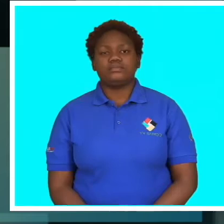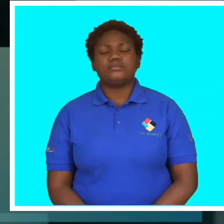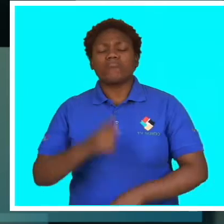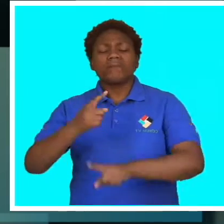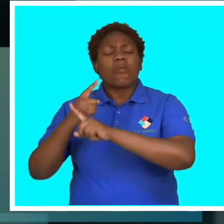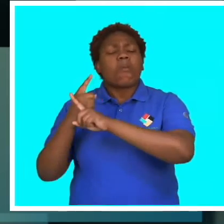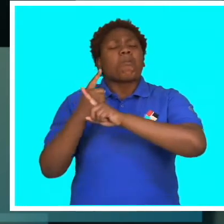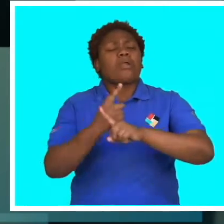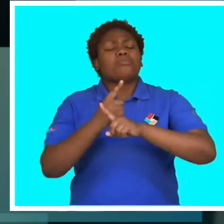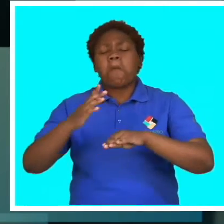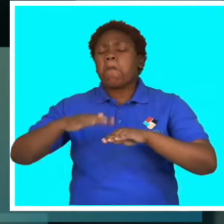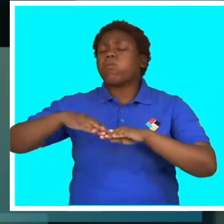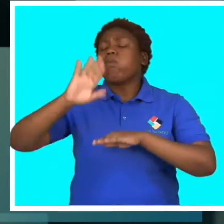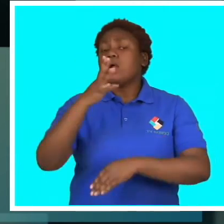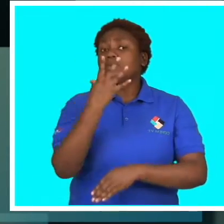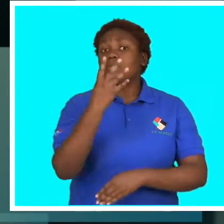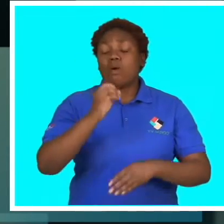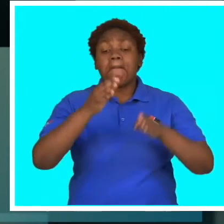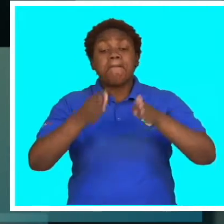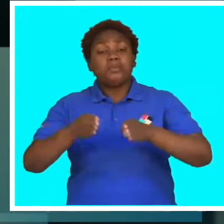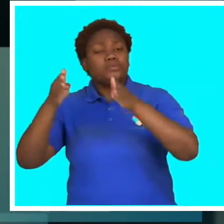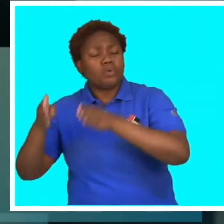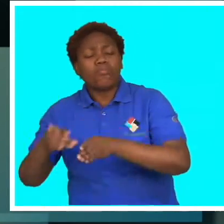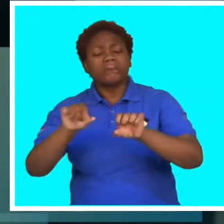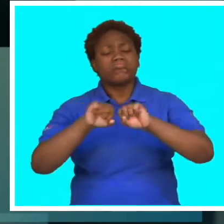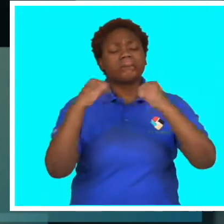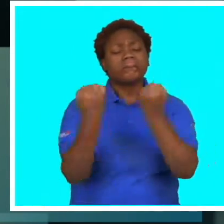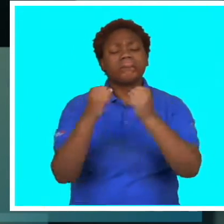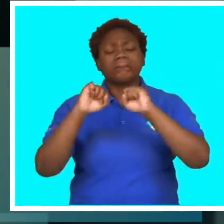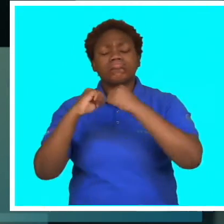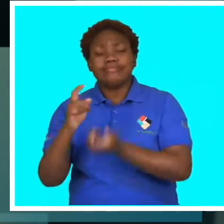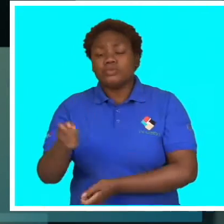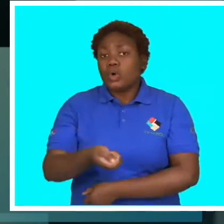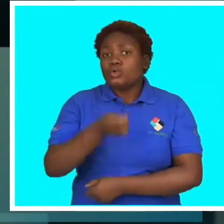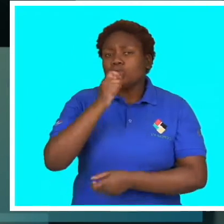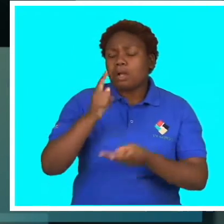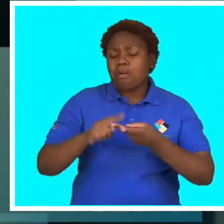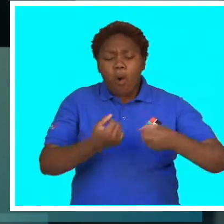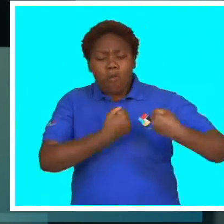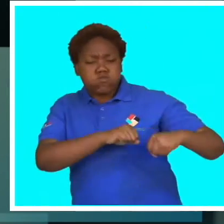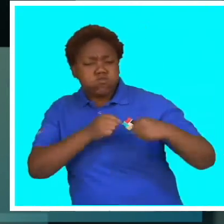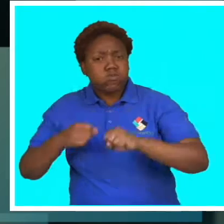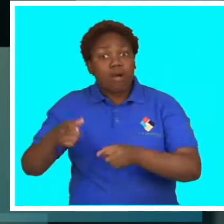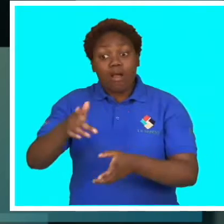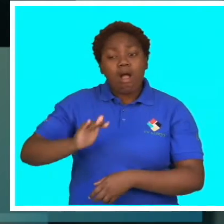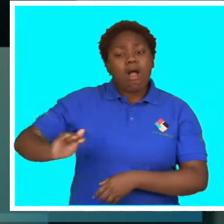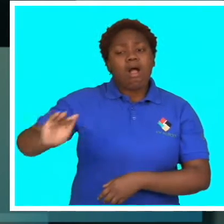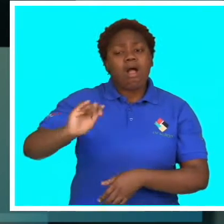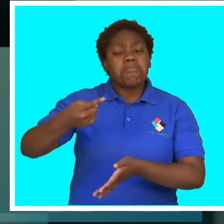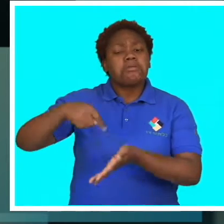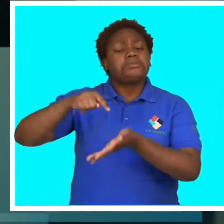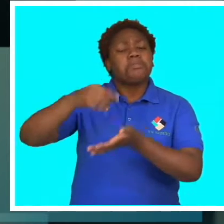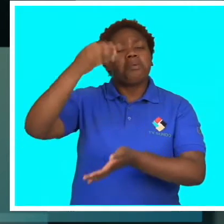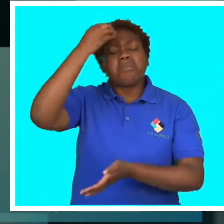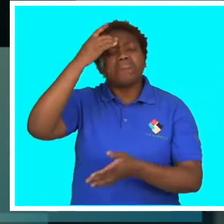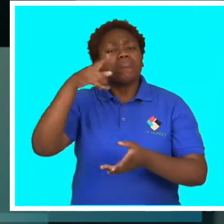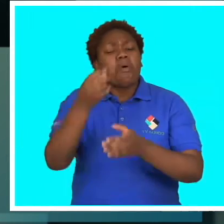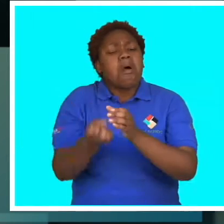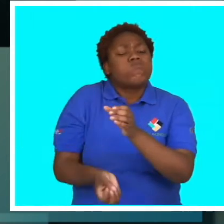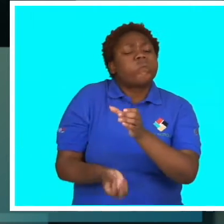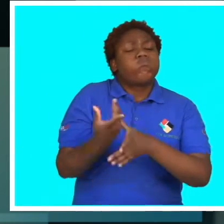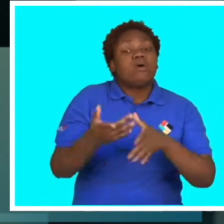Mais de 50 pessoas representantes de organizações da sociedade civil, ativistas e jornalistas participaram num debate realizado em